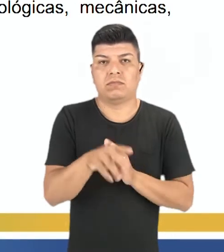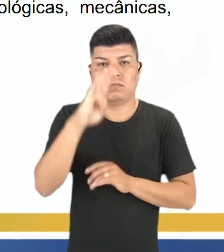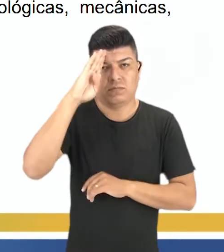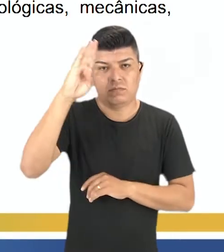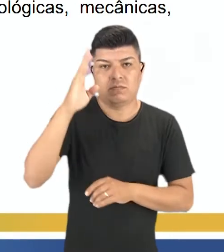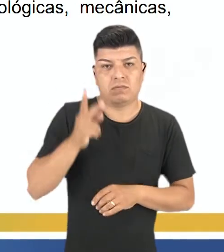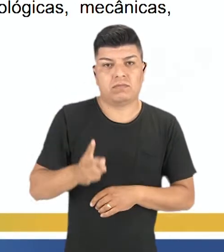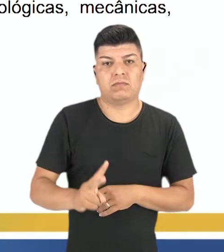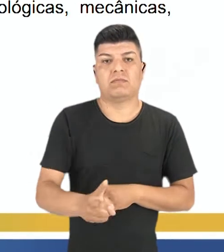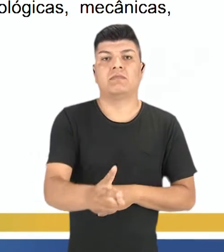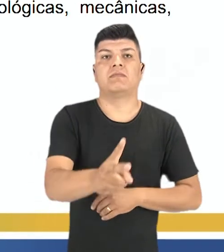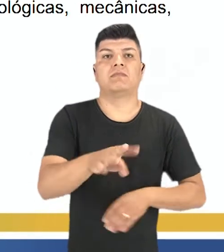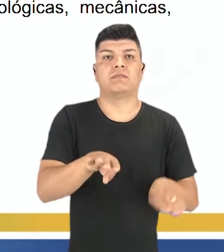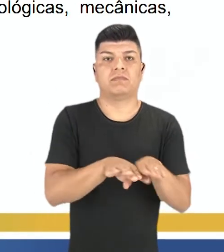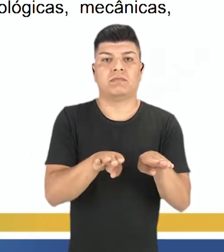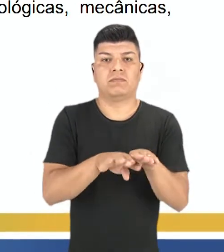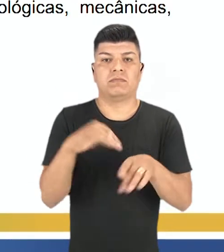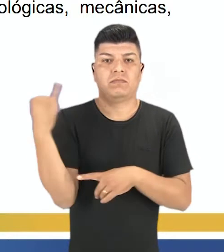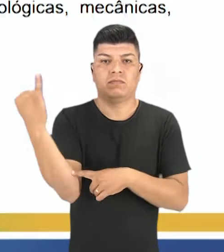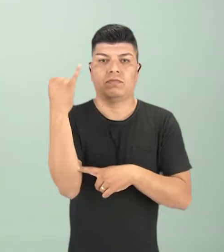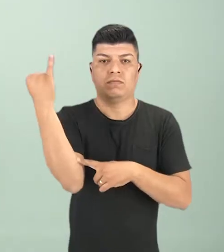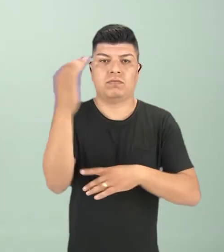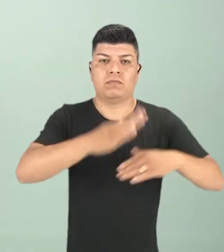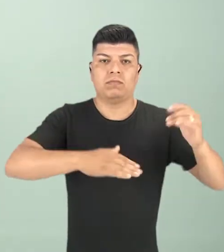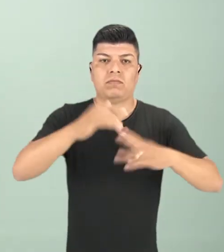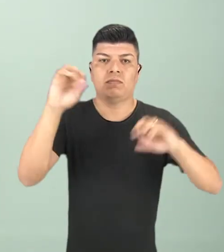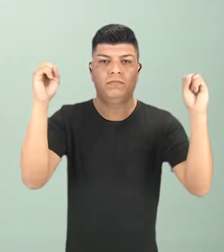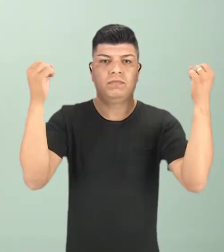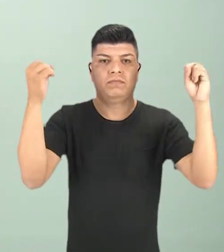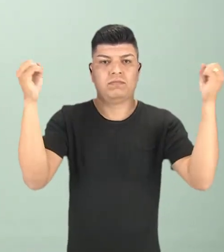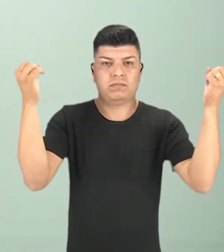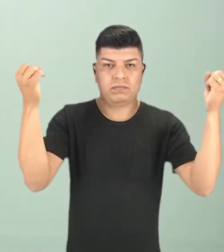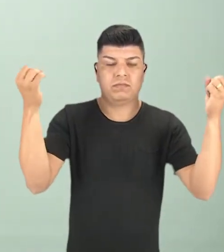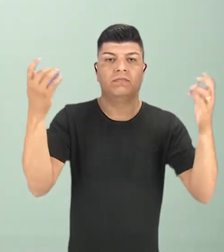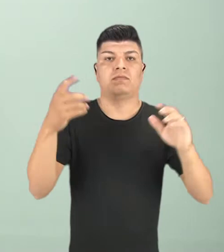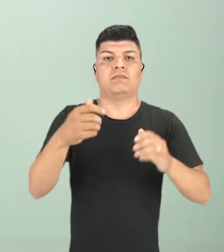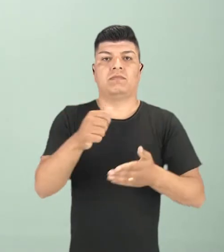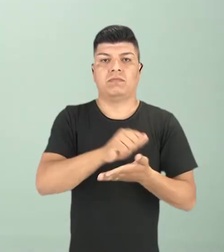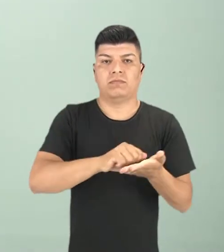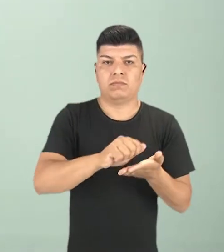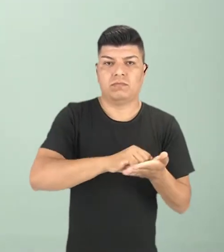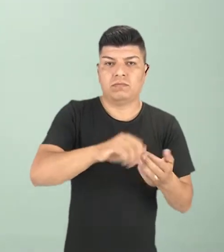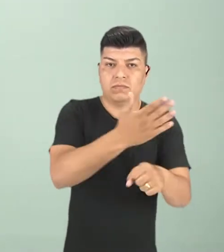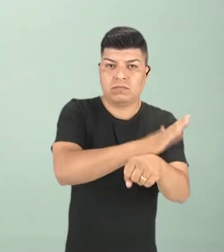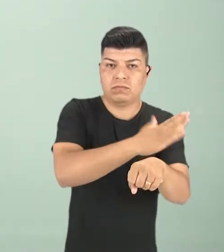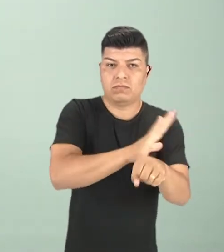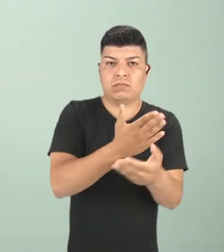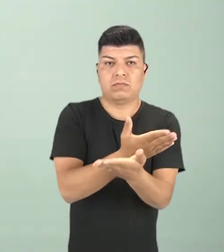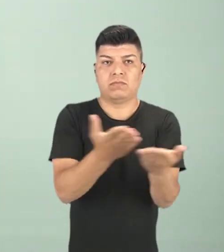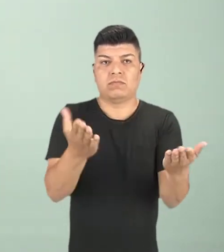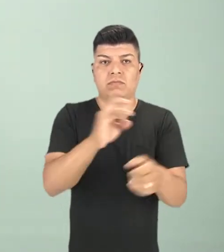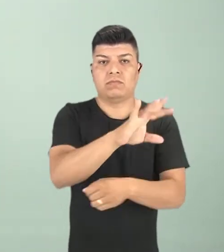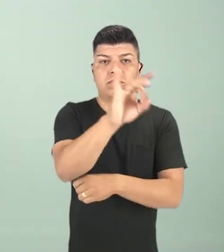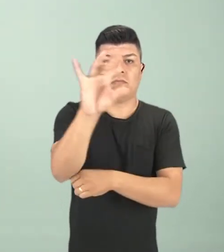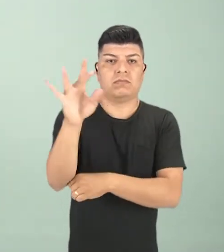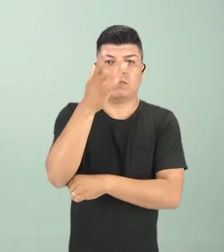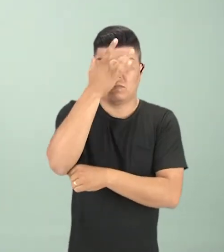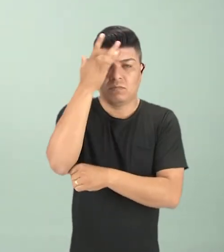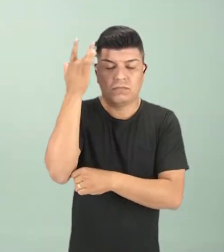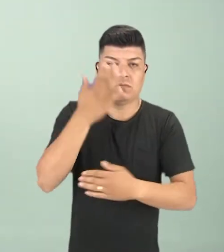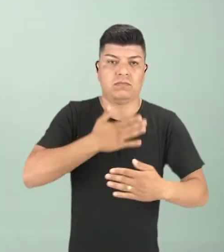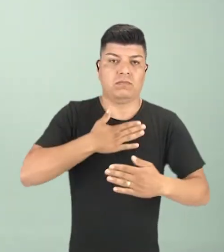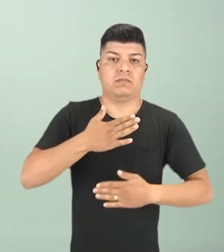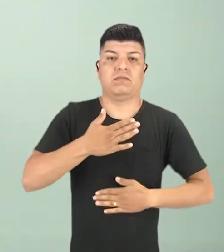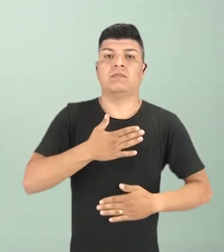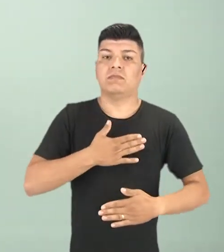da continuidade, que é a importância do profissional de educação física na hora de prescrever o treino para você, porque cada pessoa tem um estereótipo,